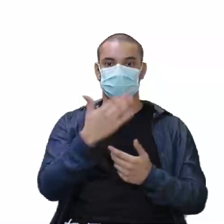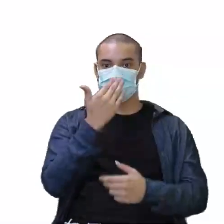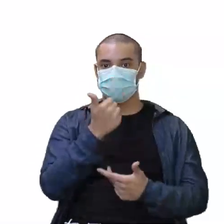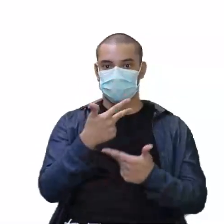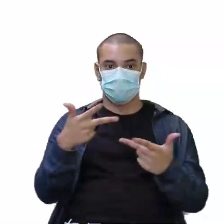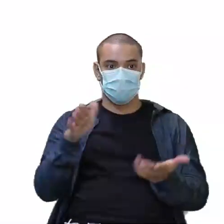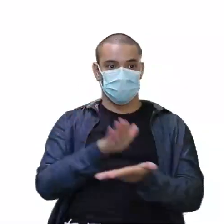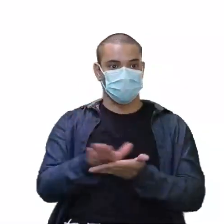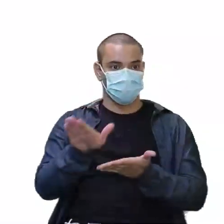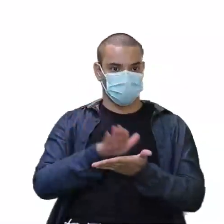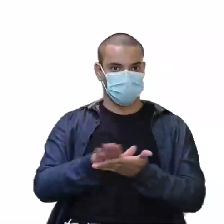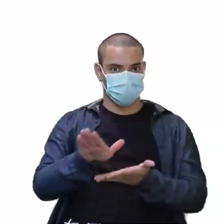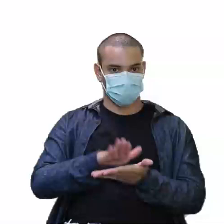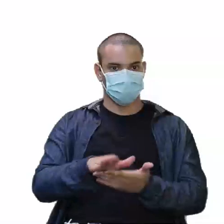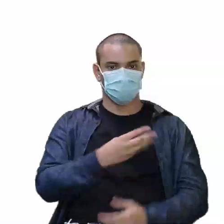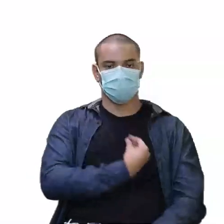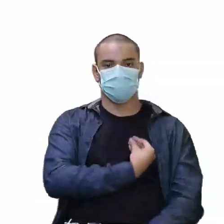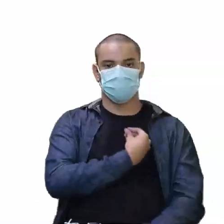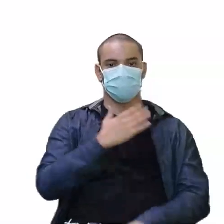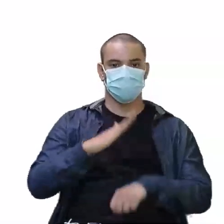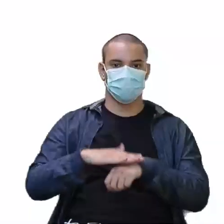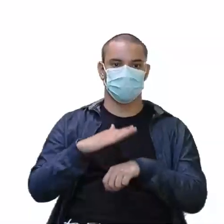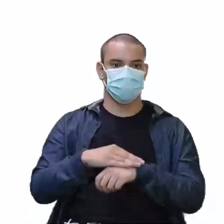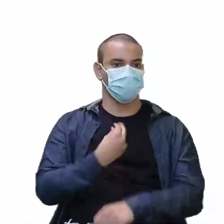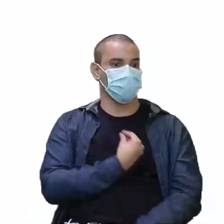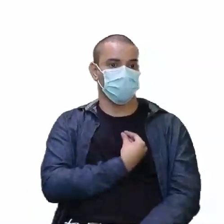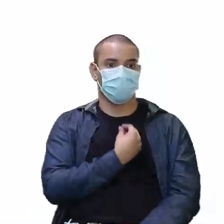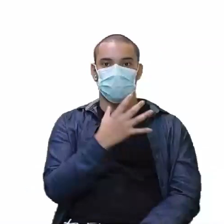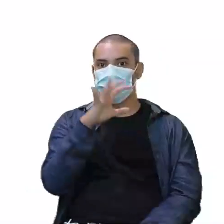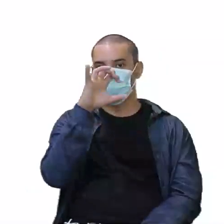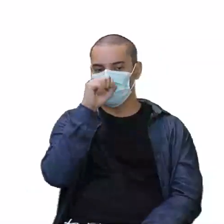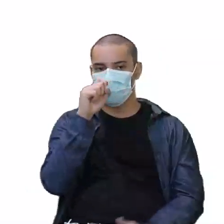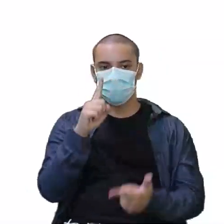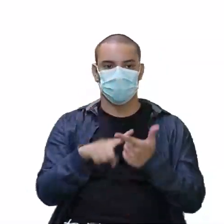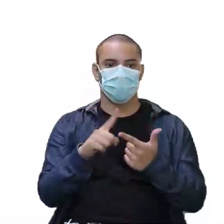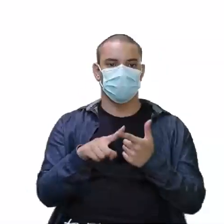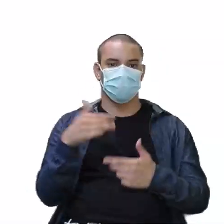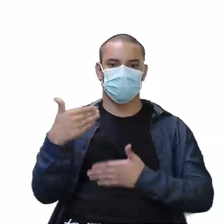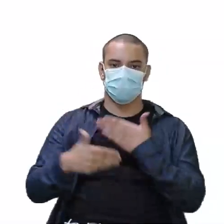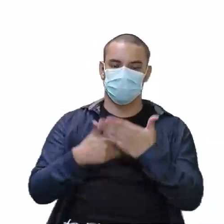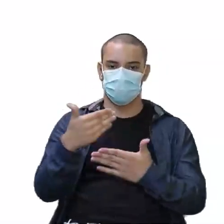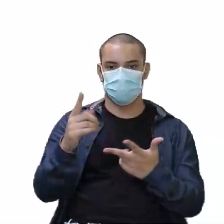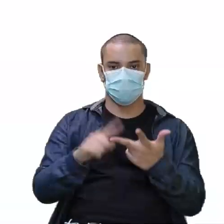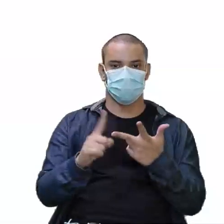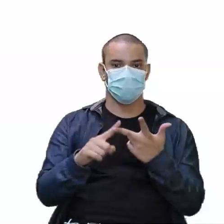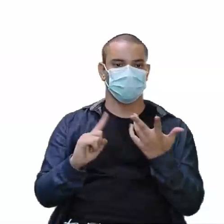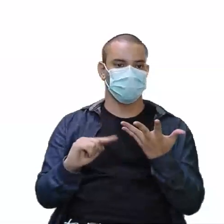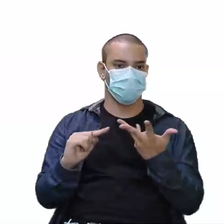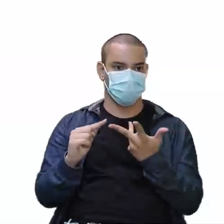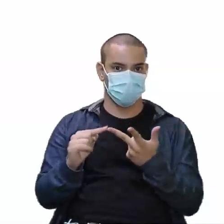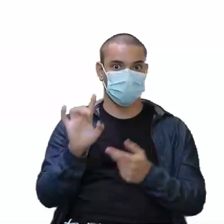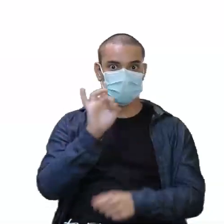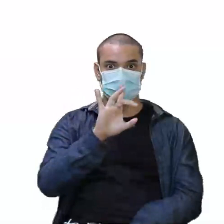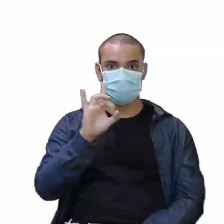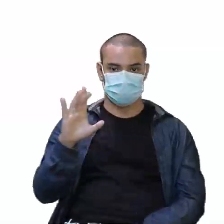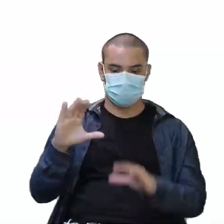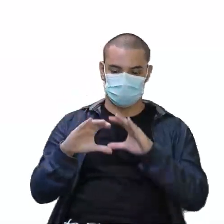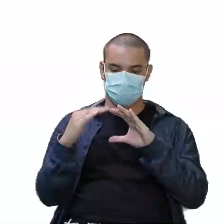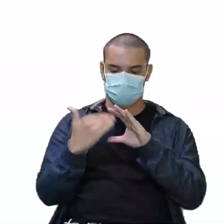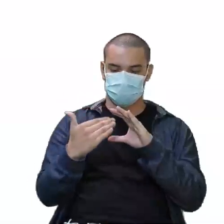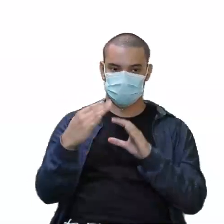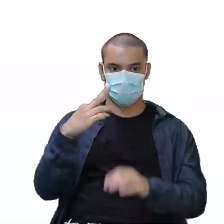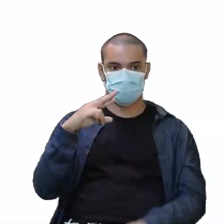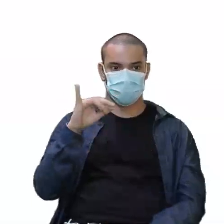alimentos é gasta pelos seres vivos em atividades vitais, como a respiração, a reprodução e a excreção, em cada nível